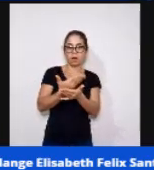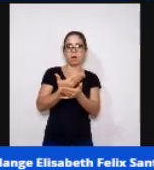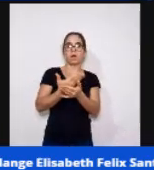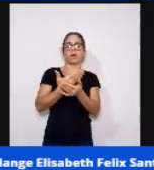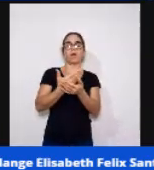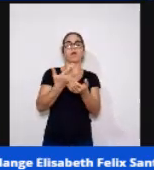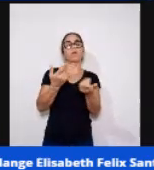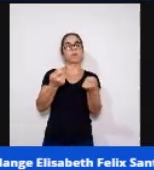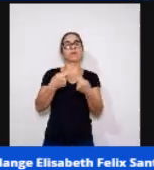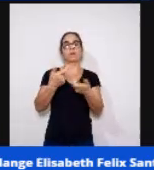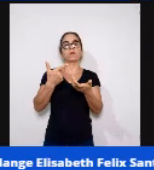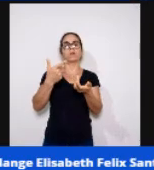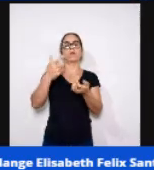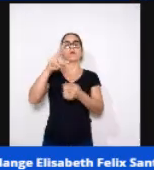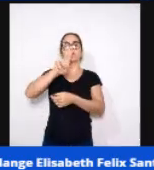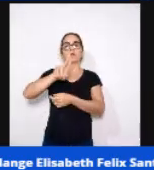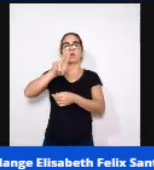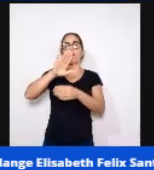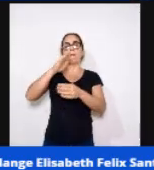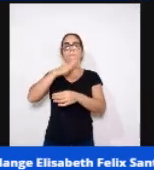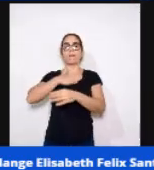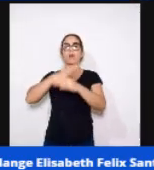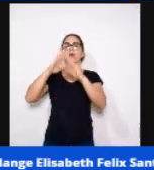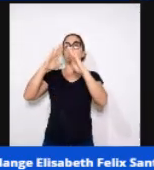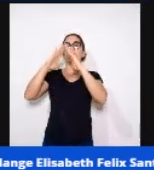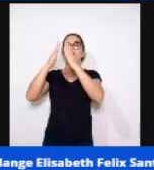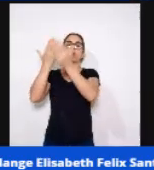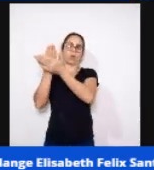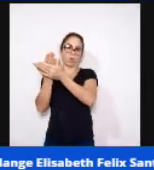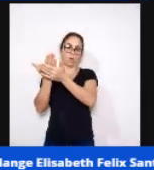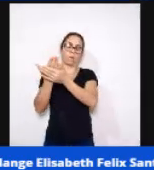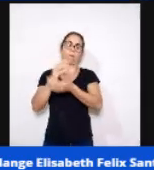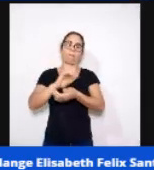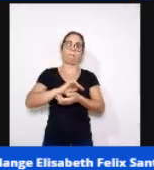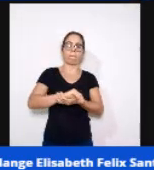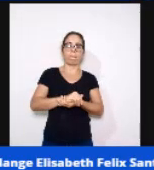unidade escolar. É o próximo slide, por gentileza.